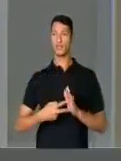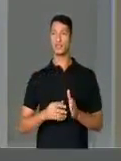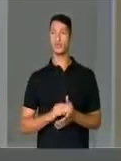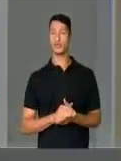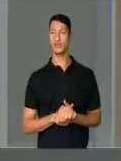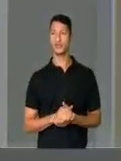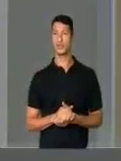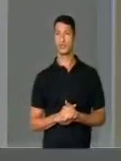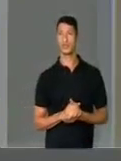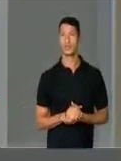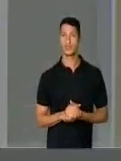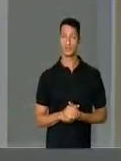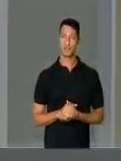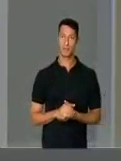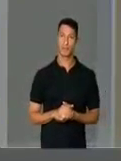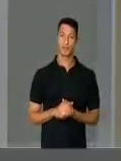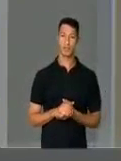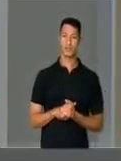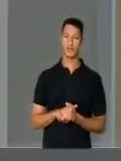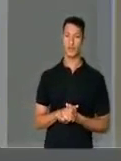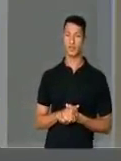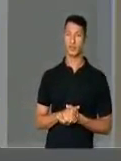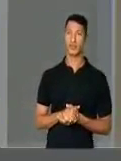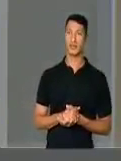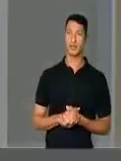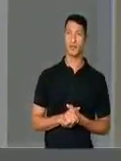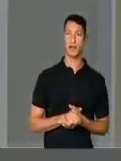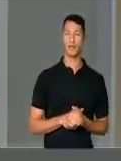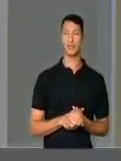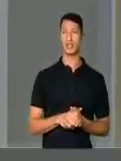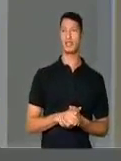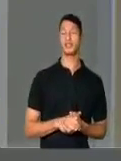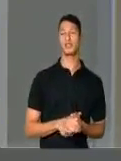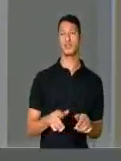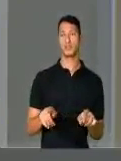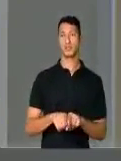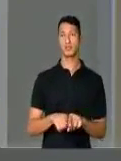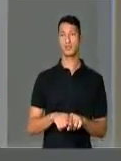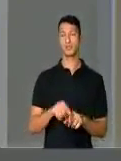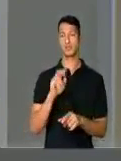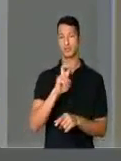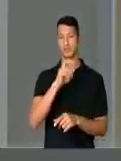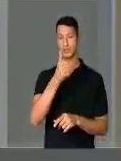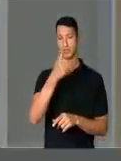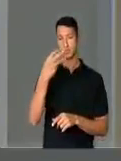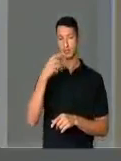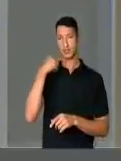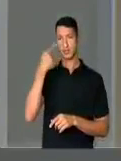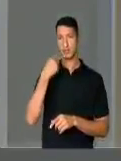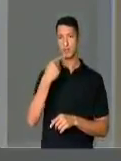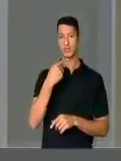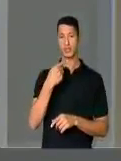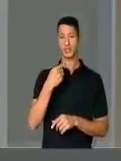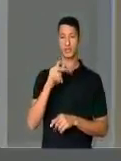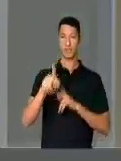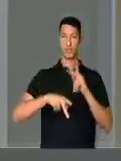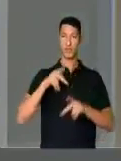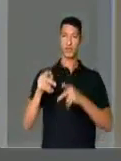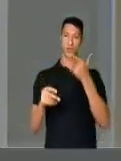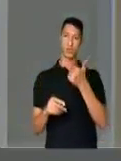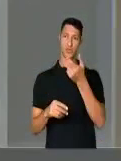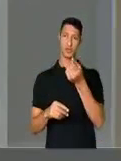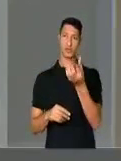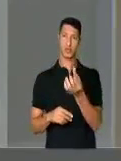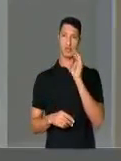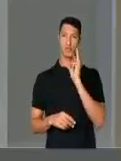significa representar o povo aqui desta tribuna. Cada um de nós são 513 deputados, numa população de